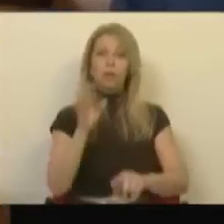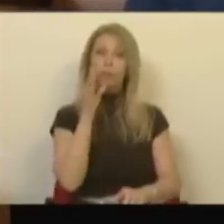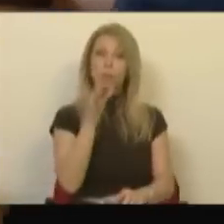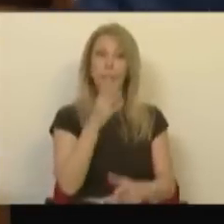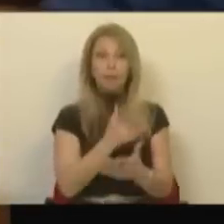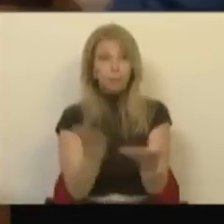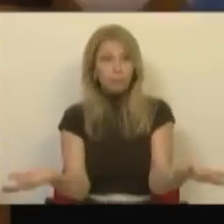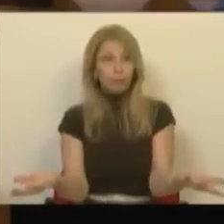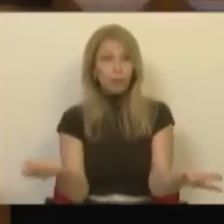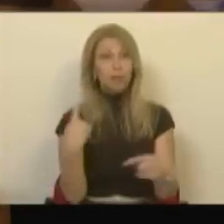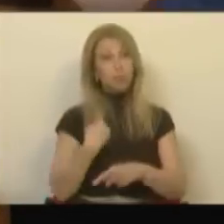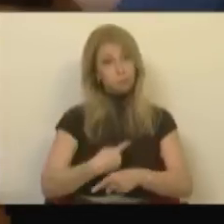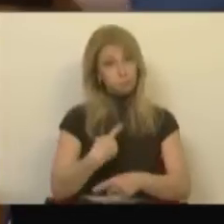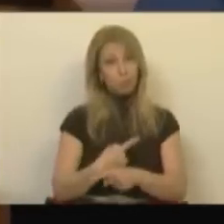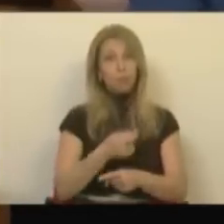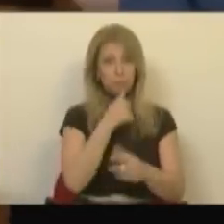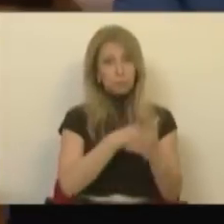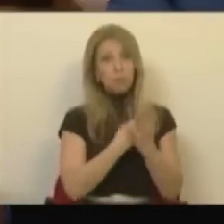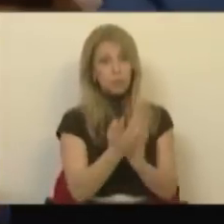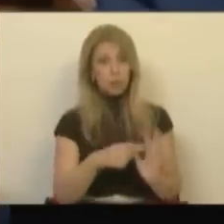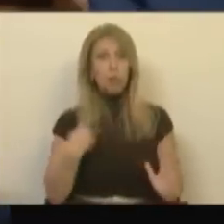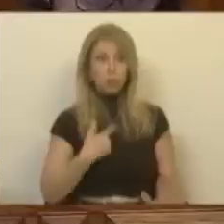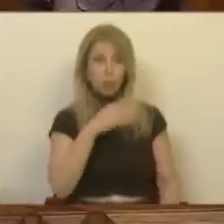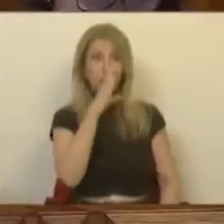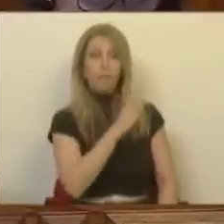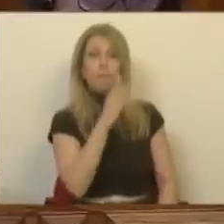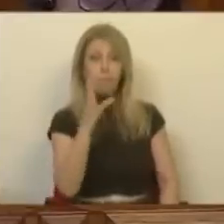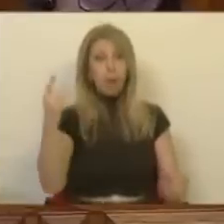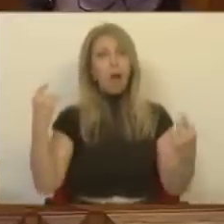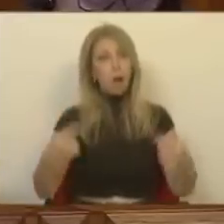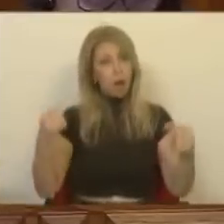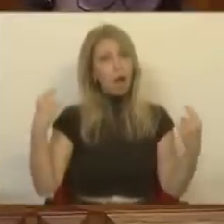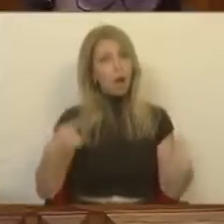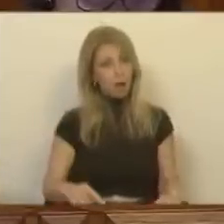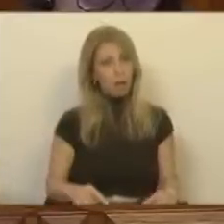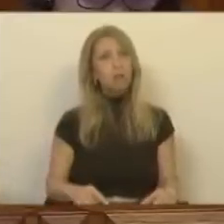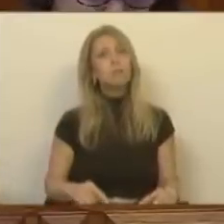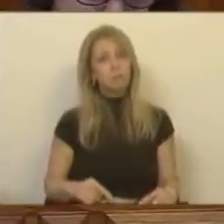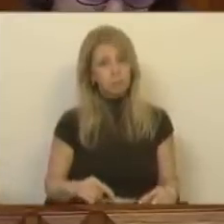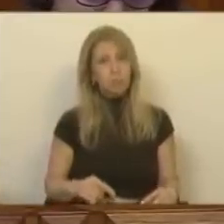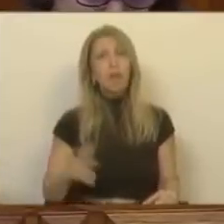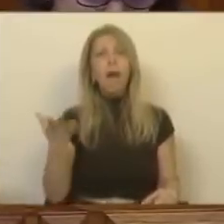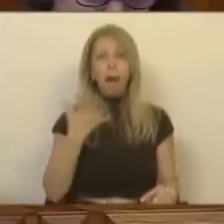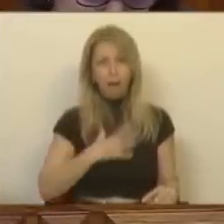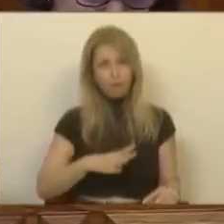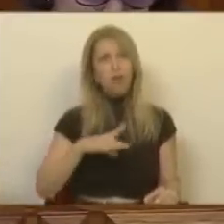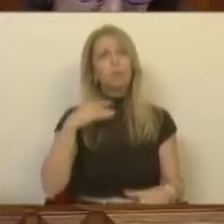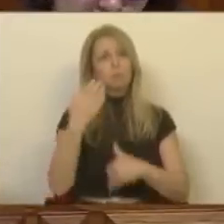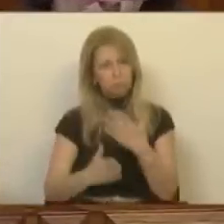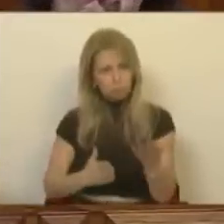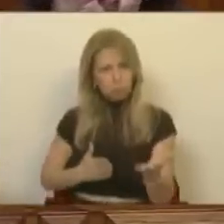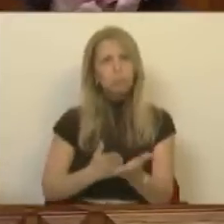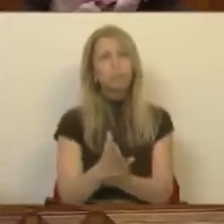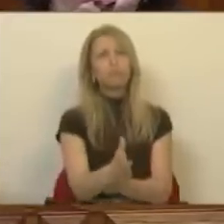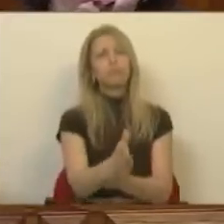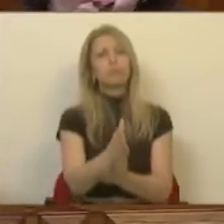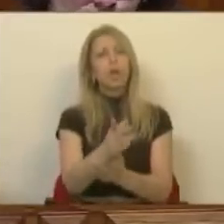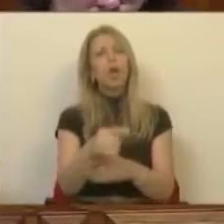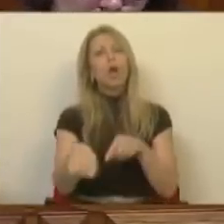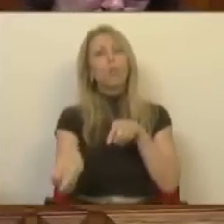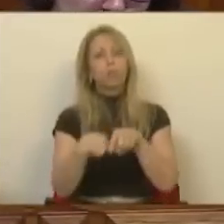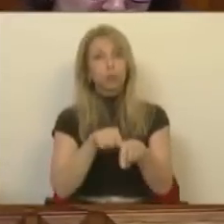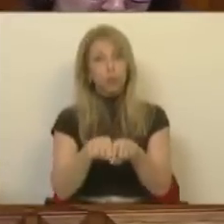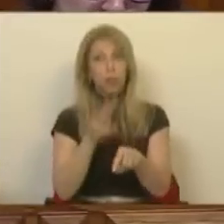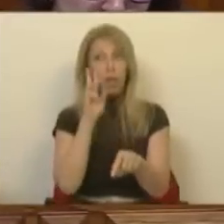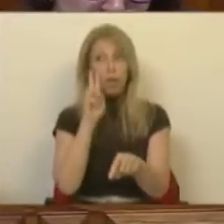são mesmo essas medidas que estamos a adotar para procurar manter continuidade desta política que viu sempre a melhoria